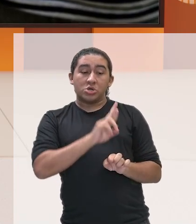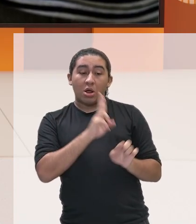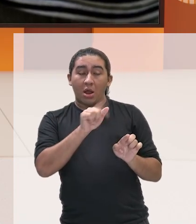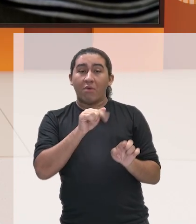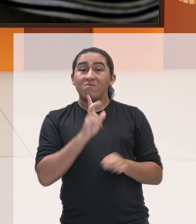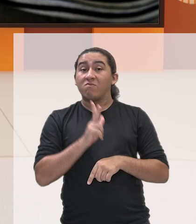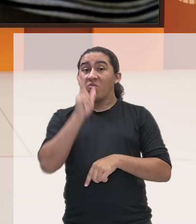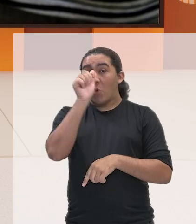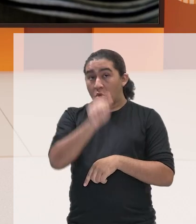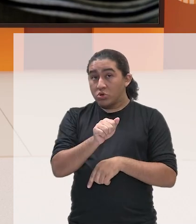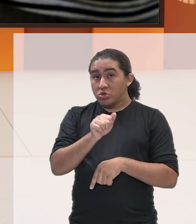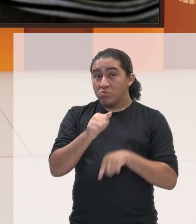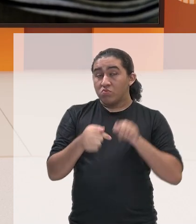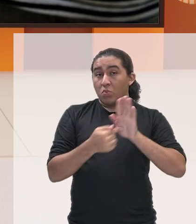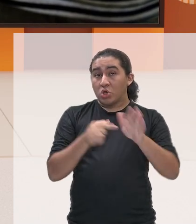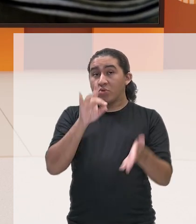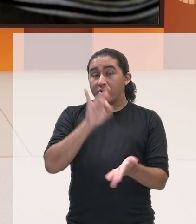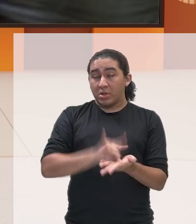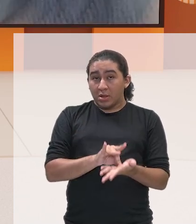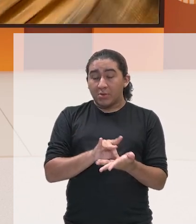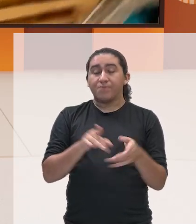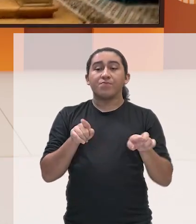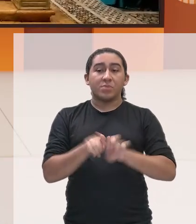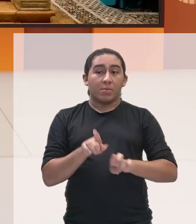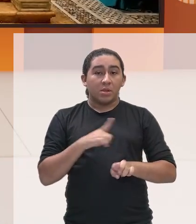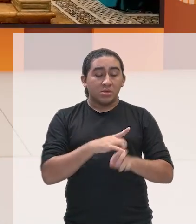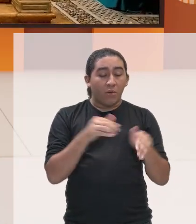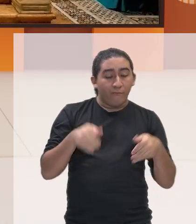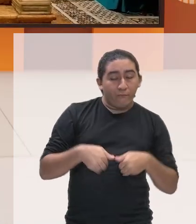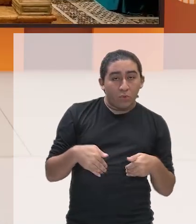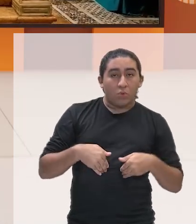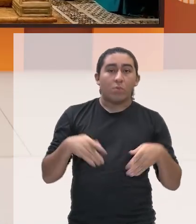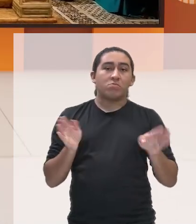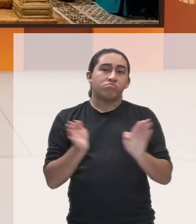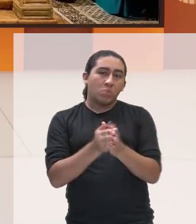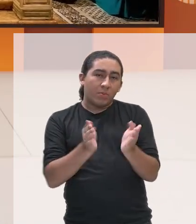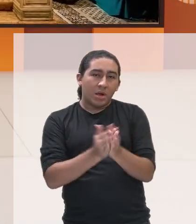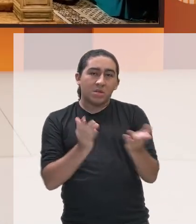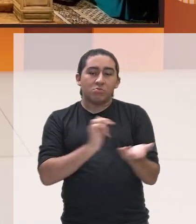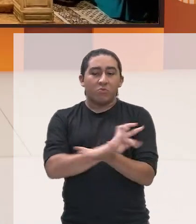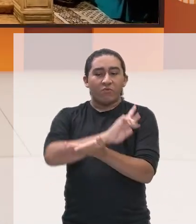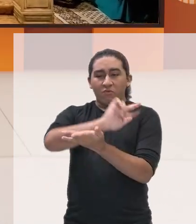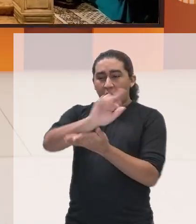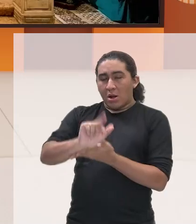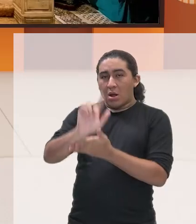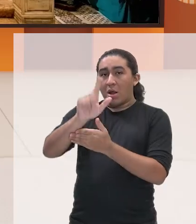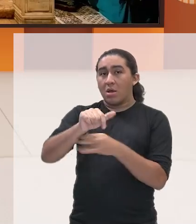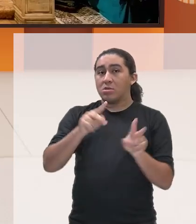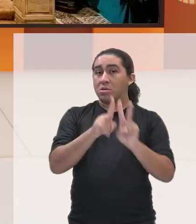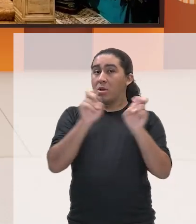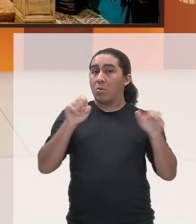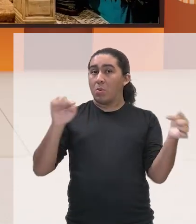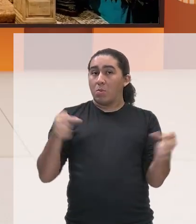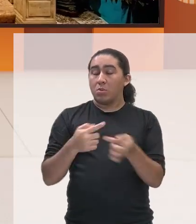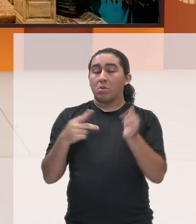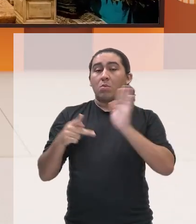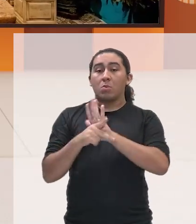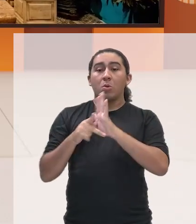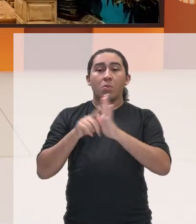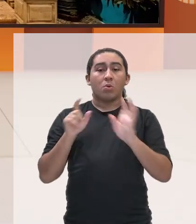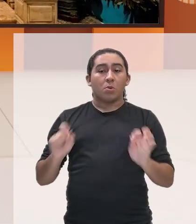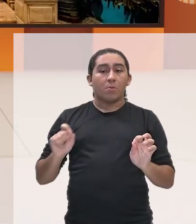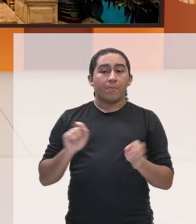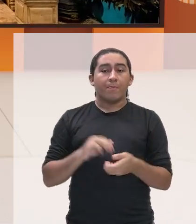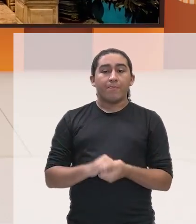eram reveladas. Então, a fome, a miséria, todas essas questões eram questões atribuídas